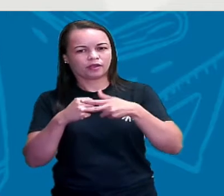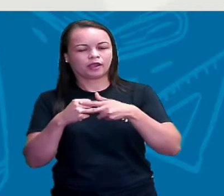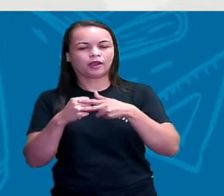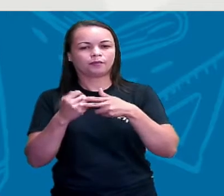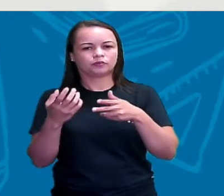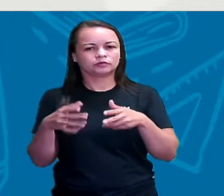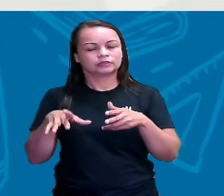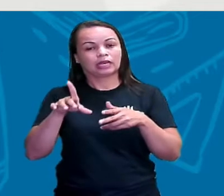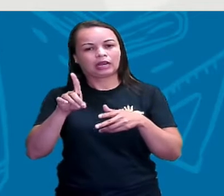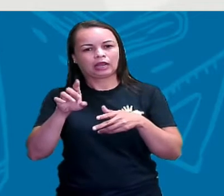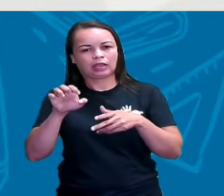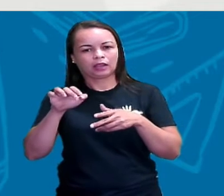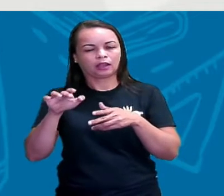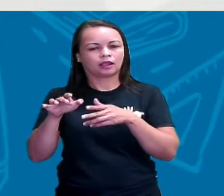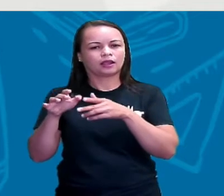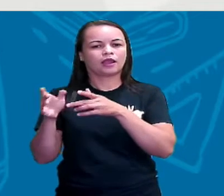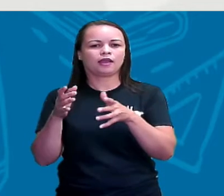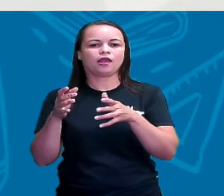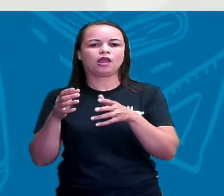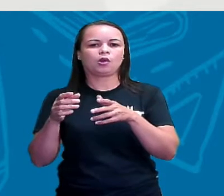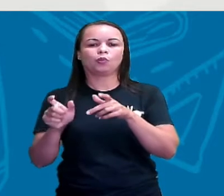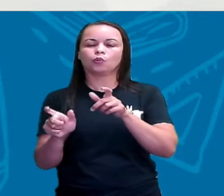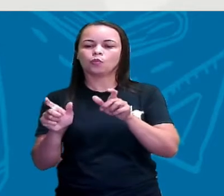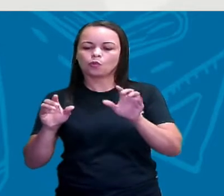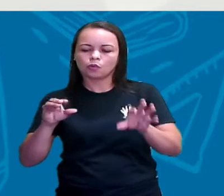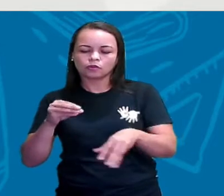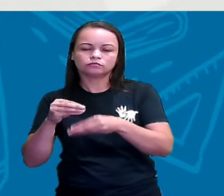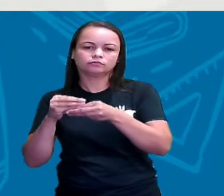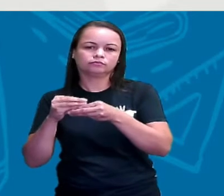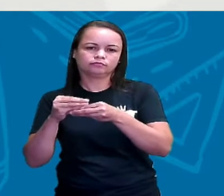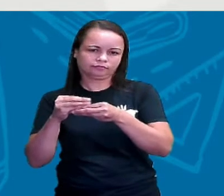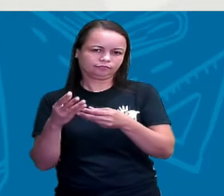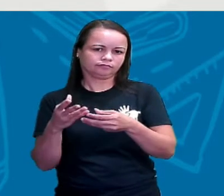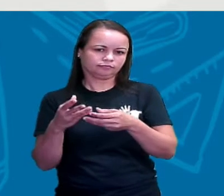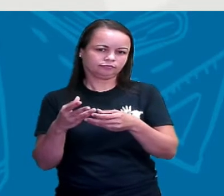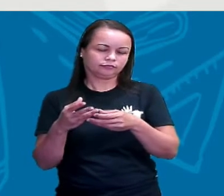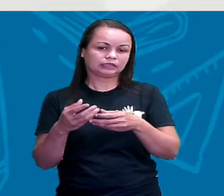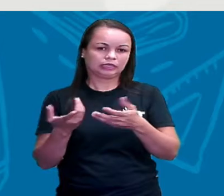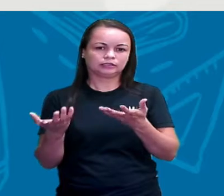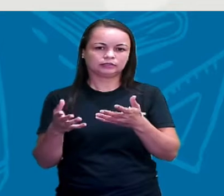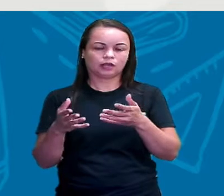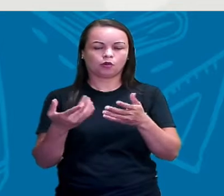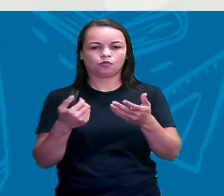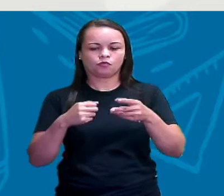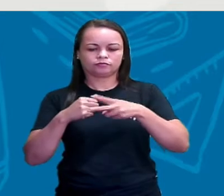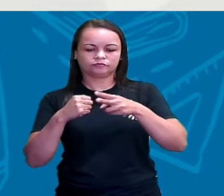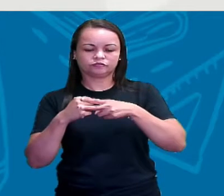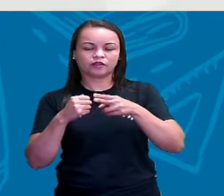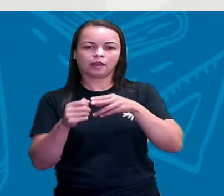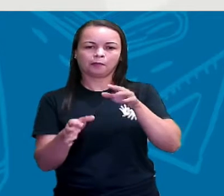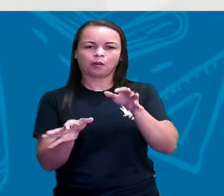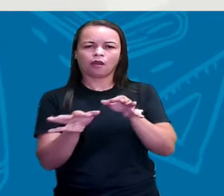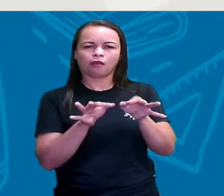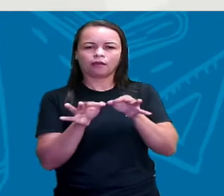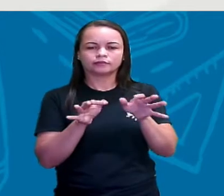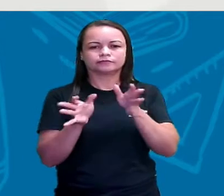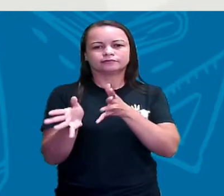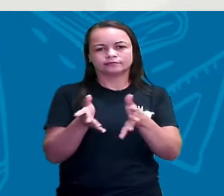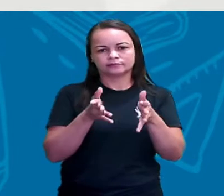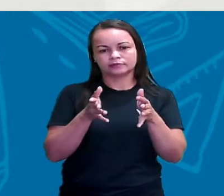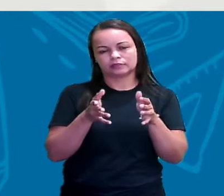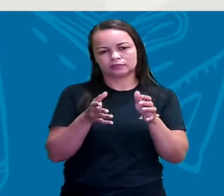like é um verbo regular, por isso que ele ficou na formação com D no final. Acrescentou aí o D,